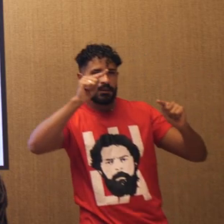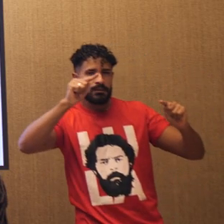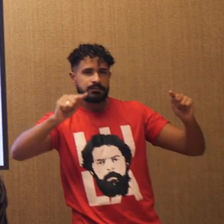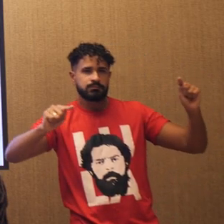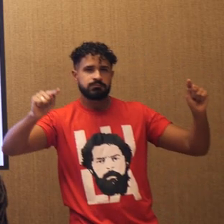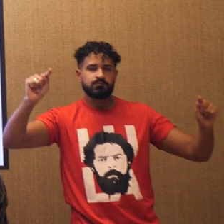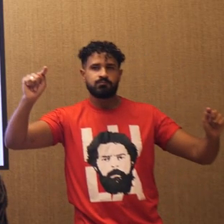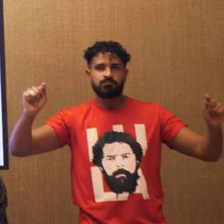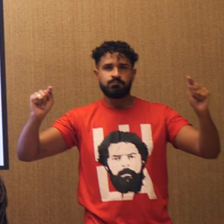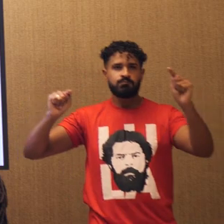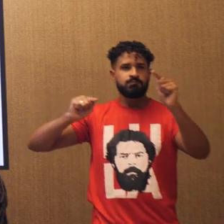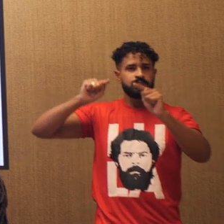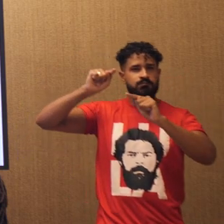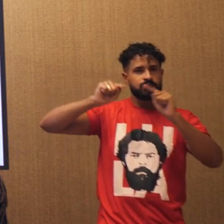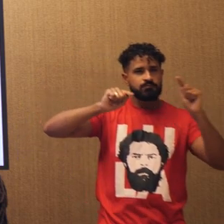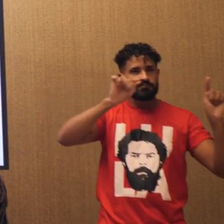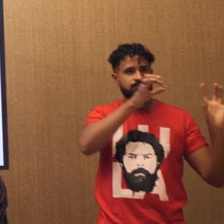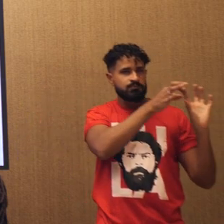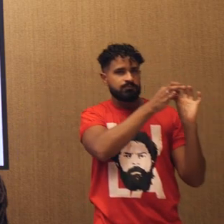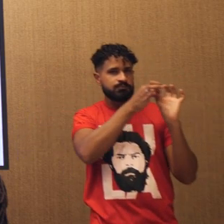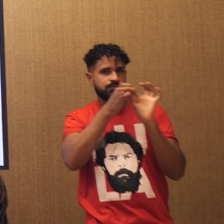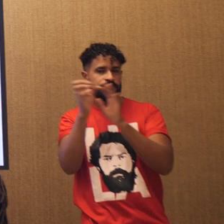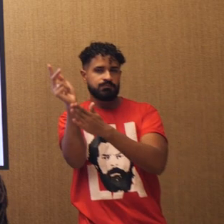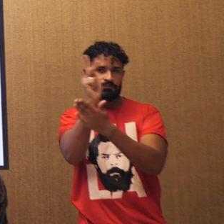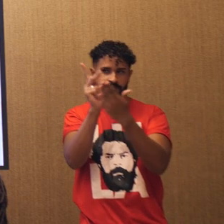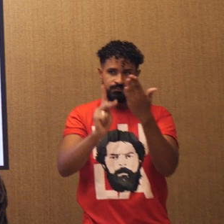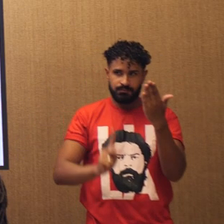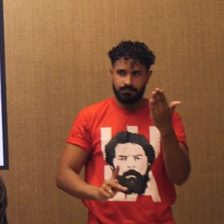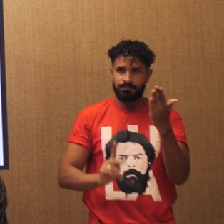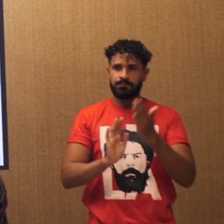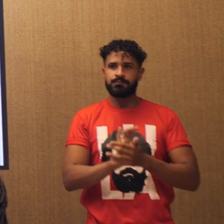fazer essa análise de conjuntura e esse planejamento.